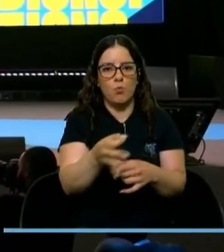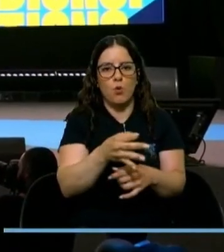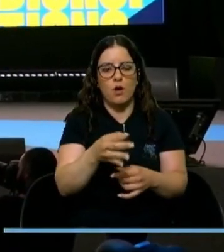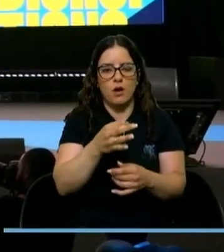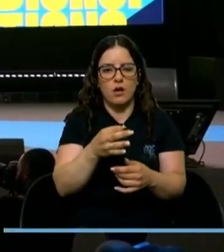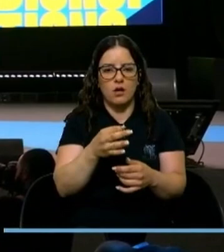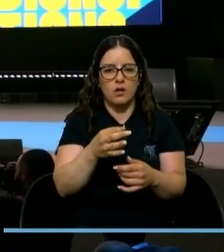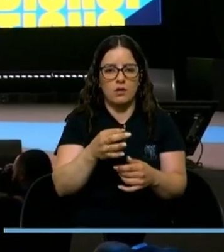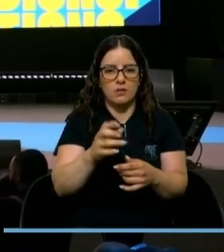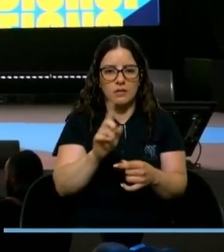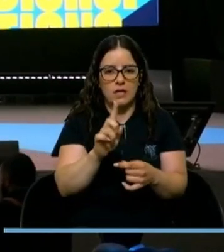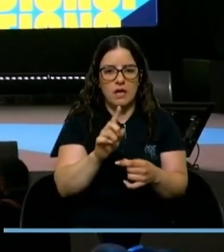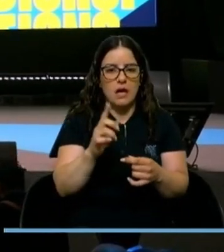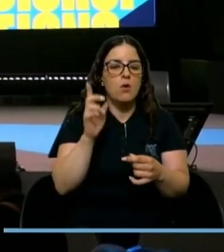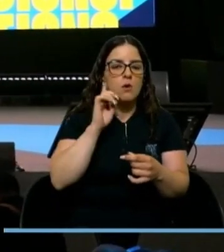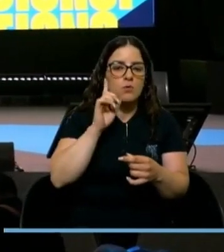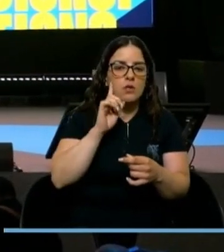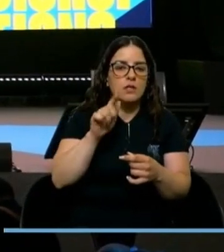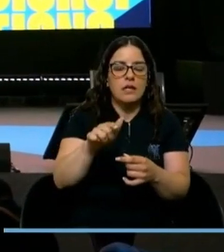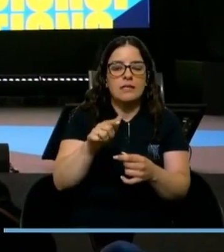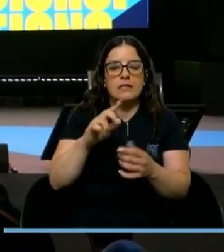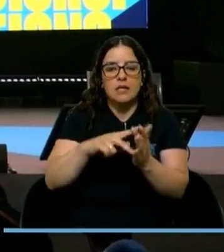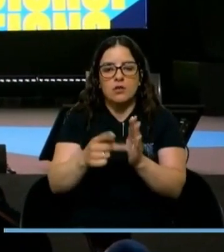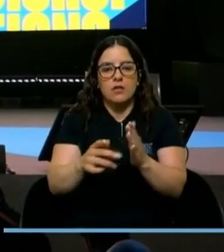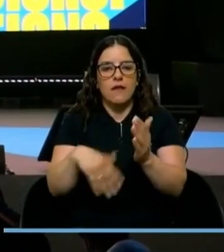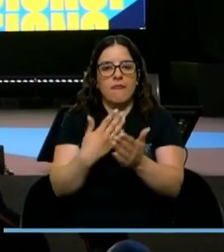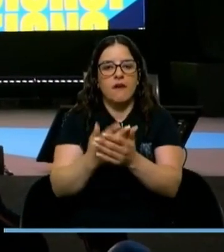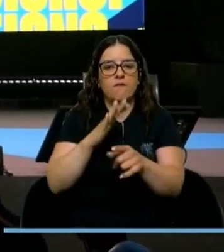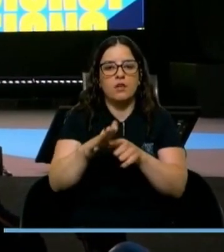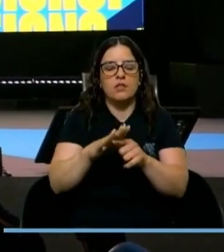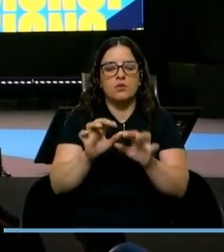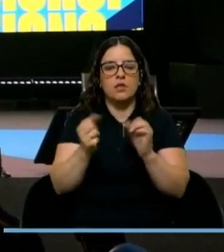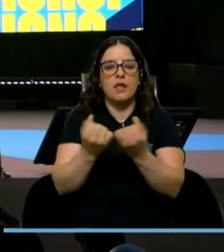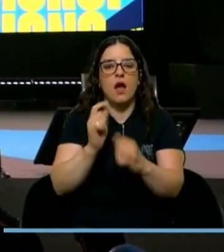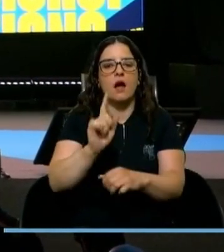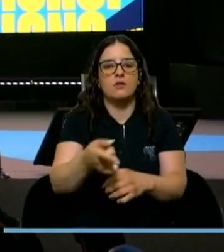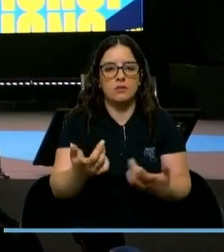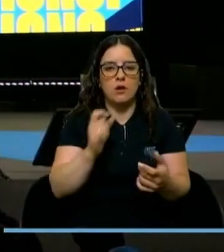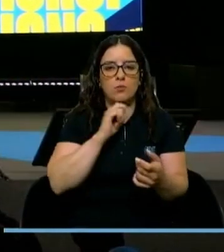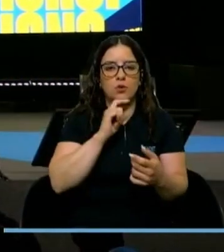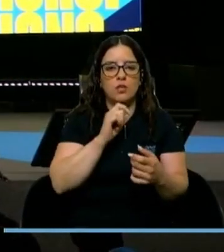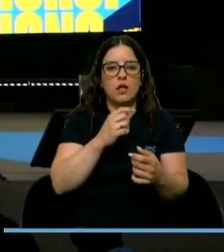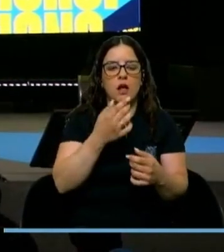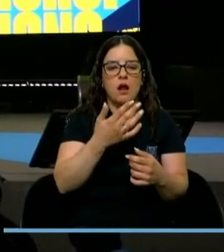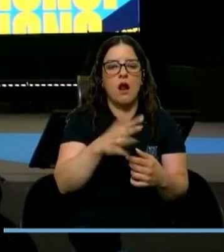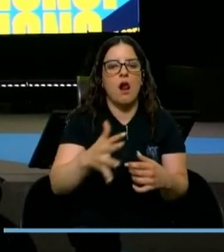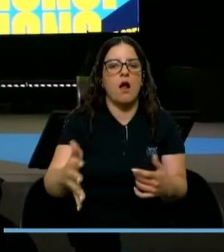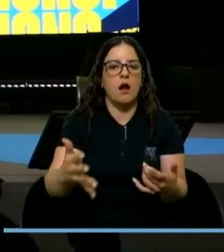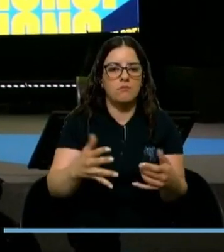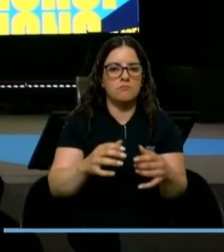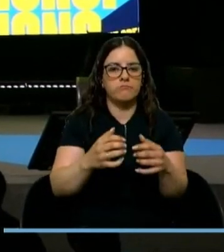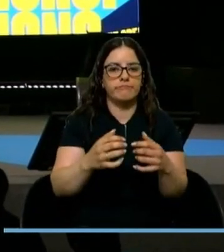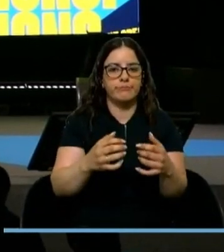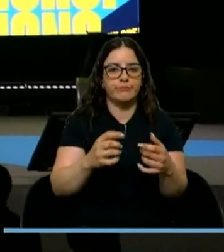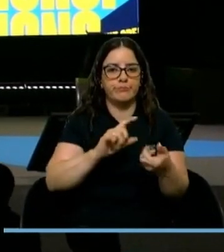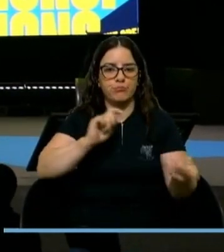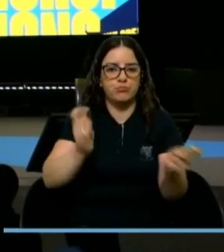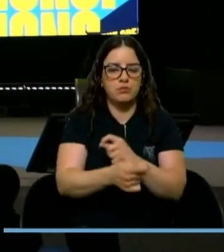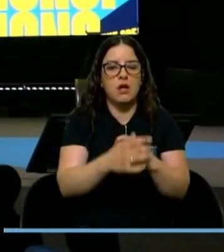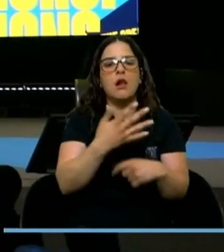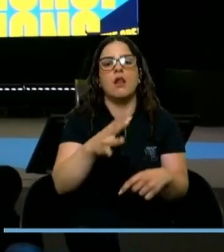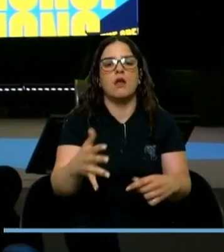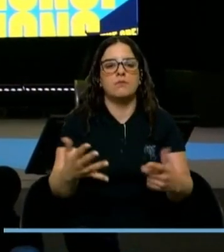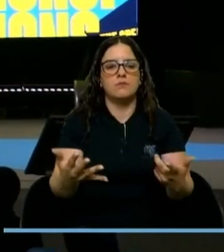essa tecnologia vai fazer à nossa sociedade, onde é que estão as oportunidades e onde é que está a disrupção. Portanto, a pergunta é, o que é que